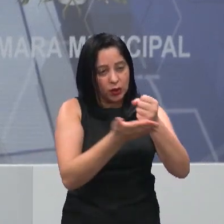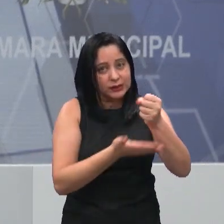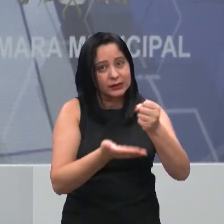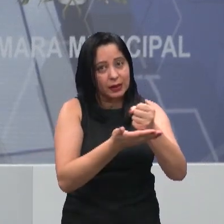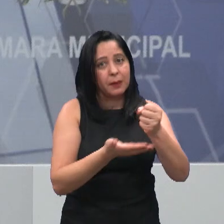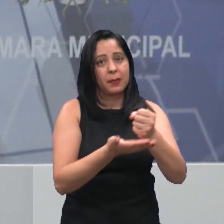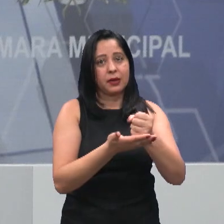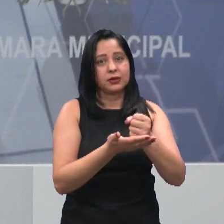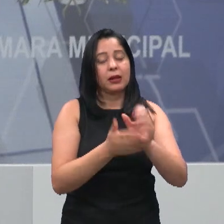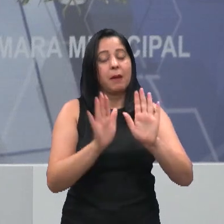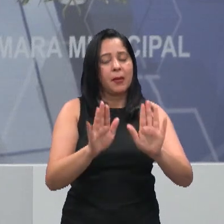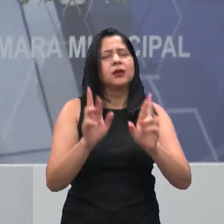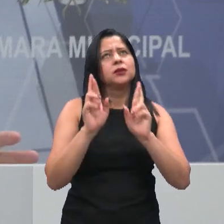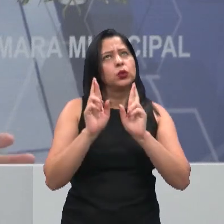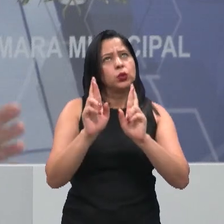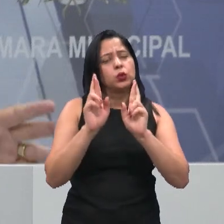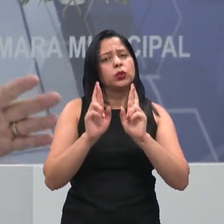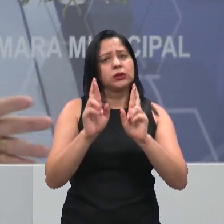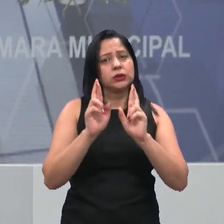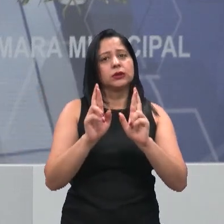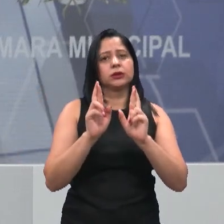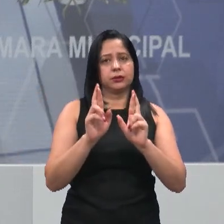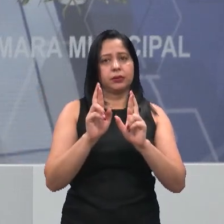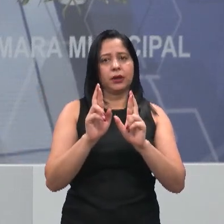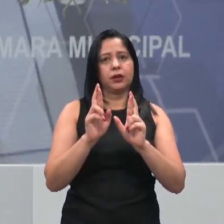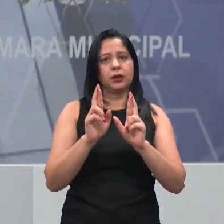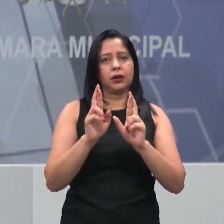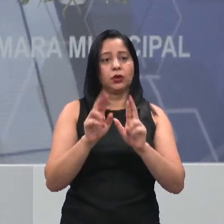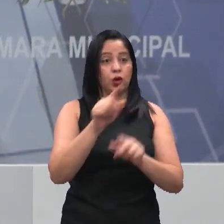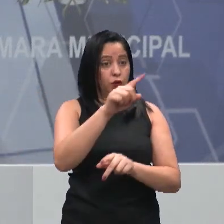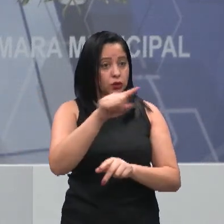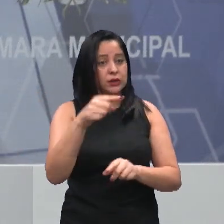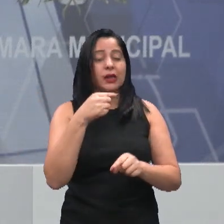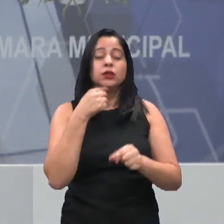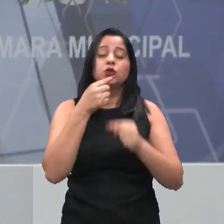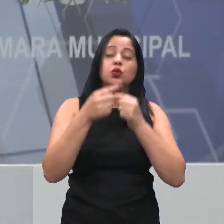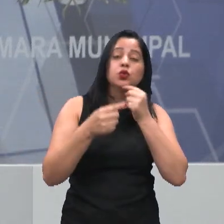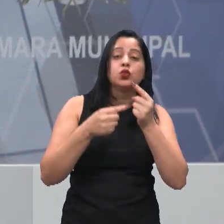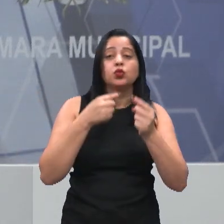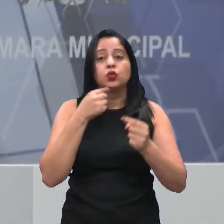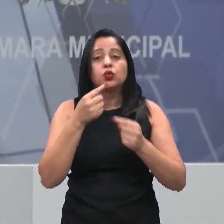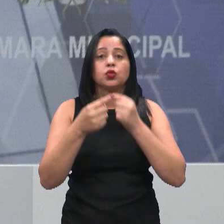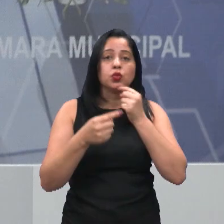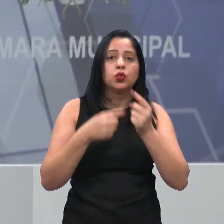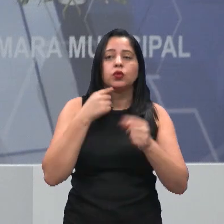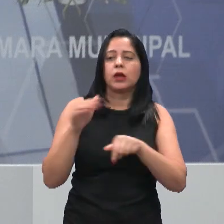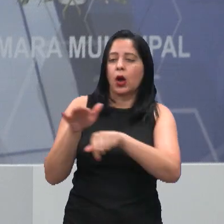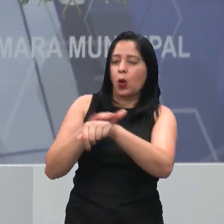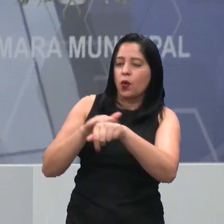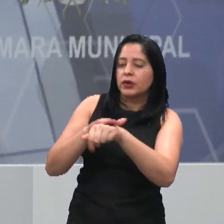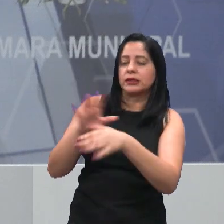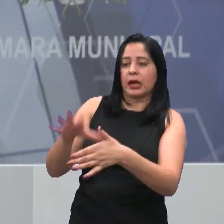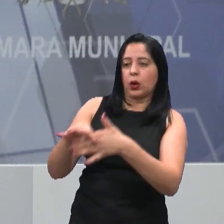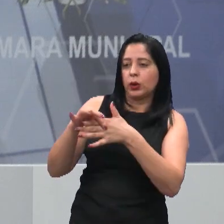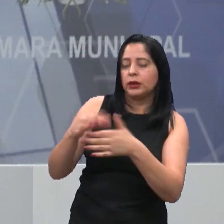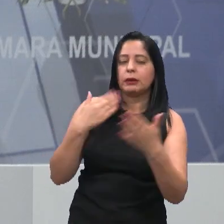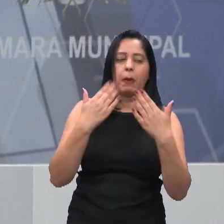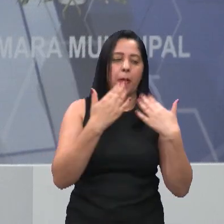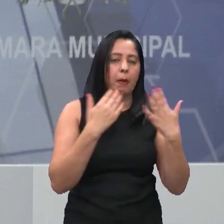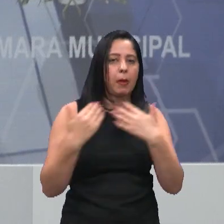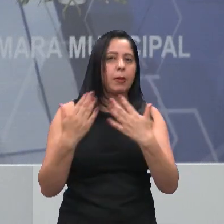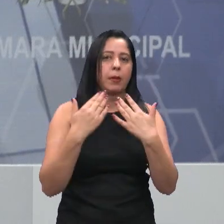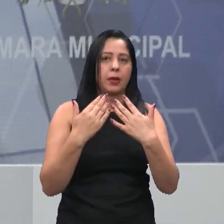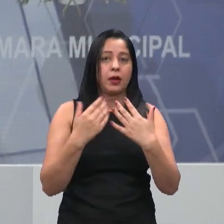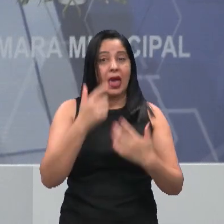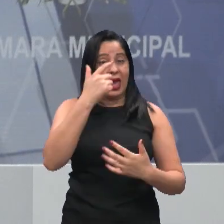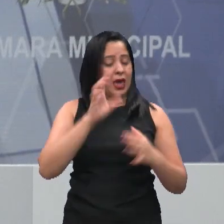mas a gente espera sanar todas essas dúvidas, conversar com o líder do governo, conversar com os vereadores, me colocar à